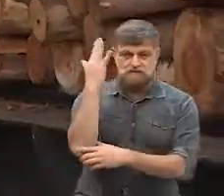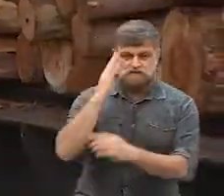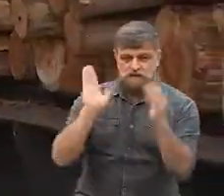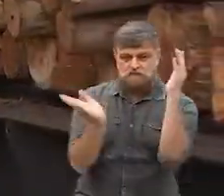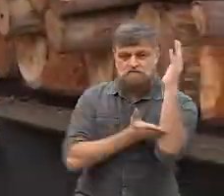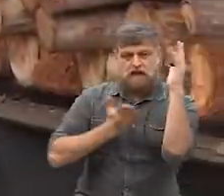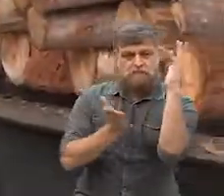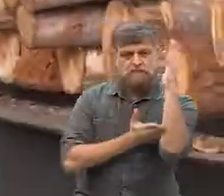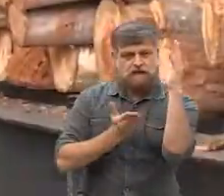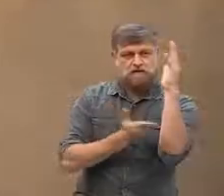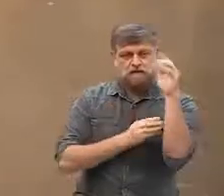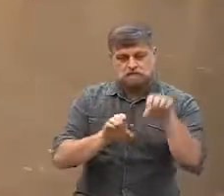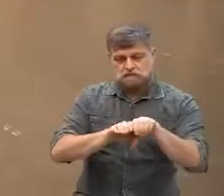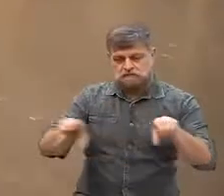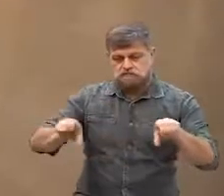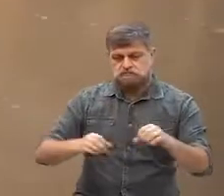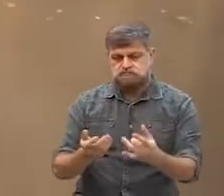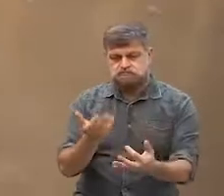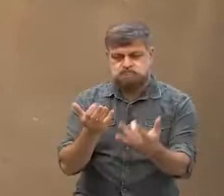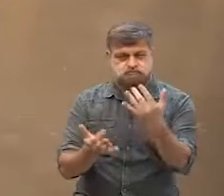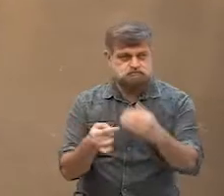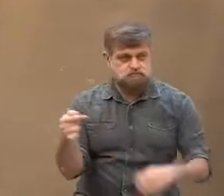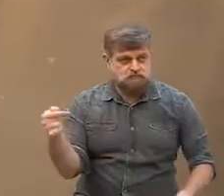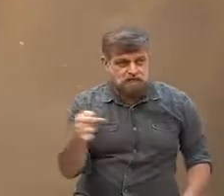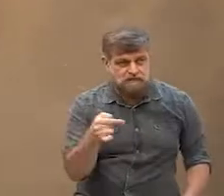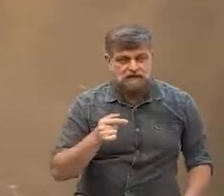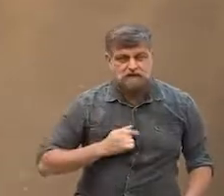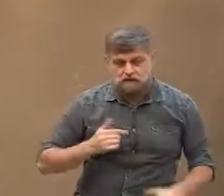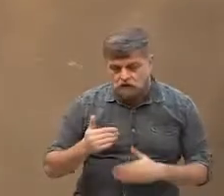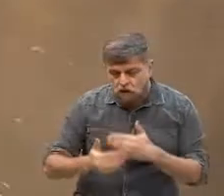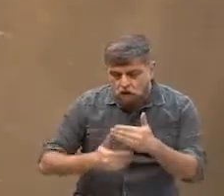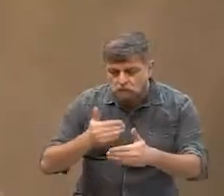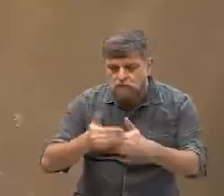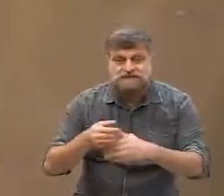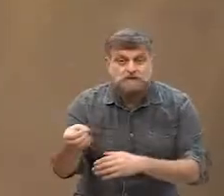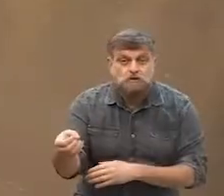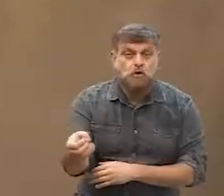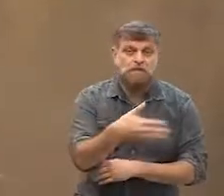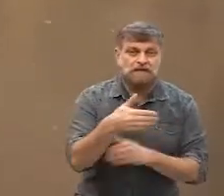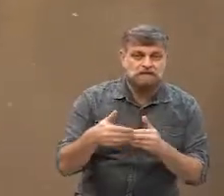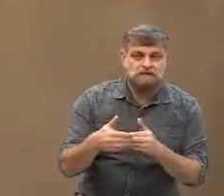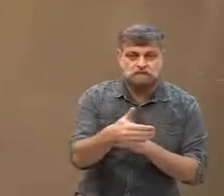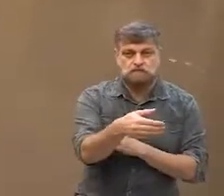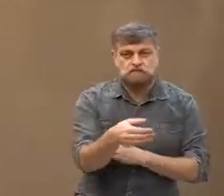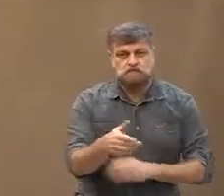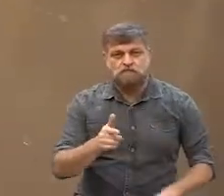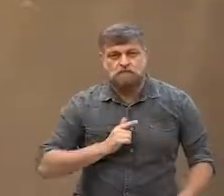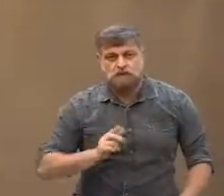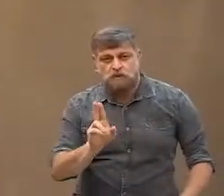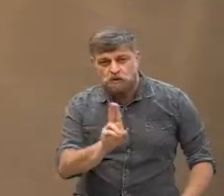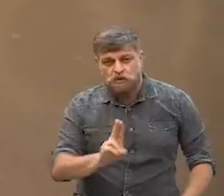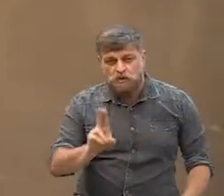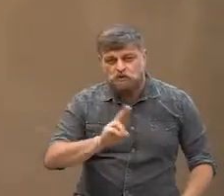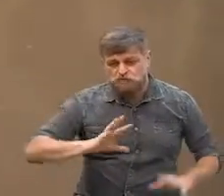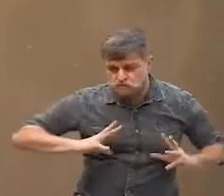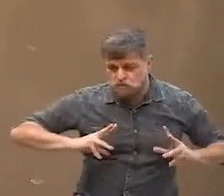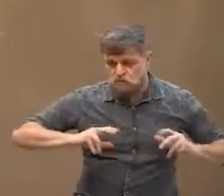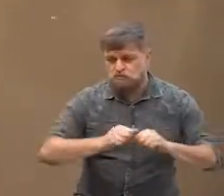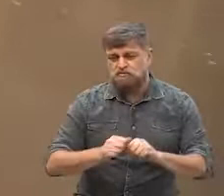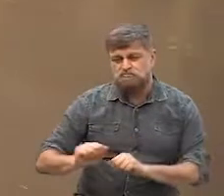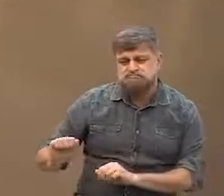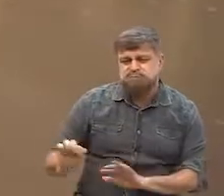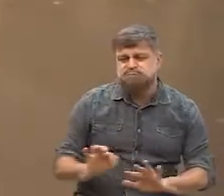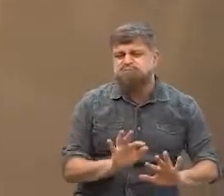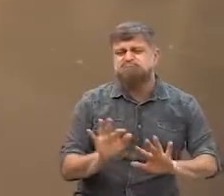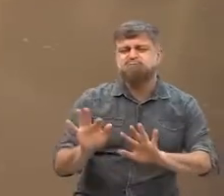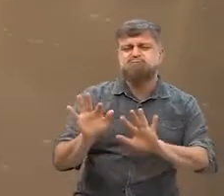de reflorestamento. É aqui que um novo processo se inicia com o uso de todo o vapor